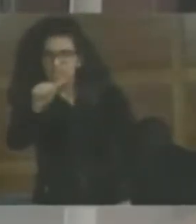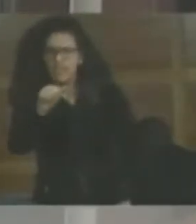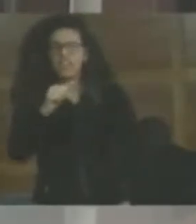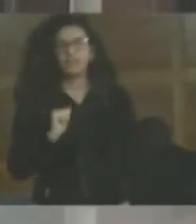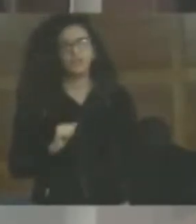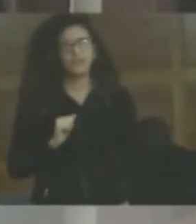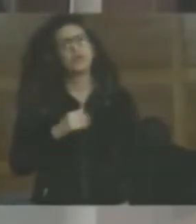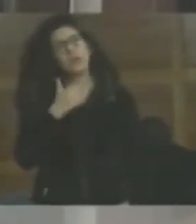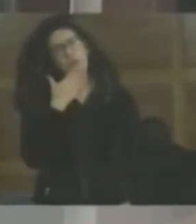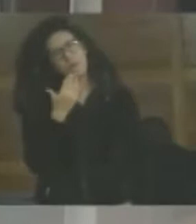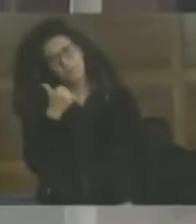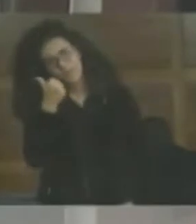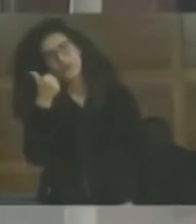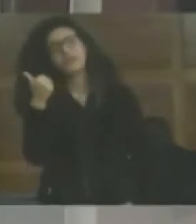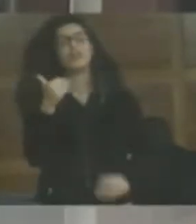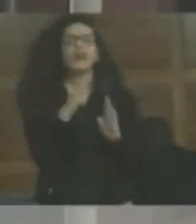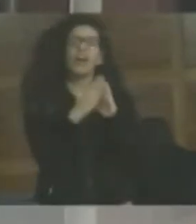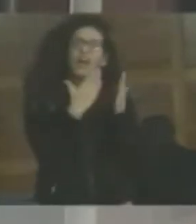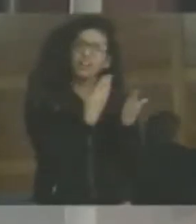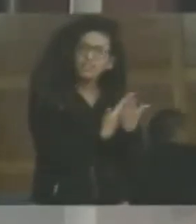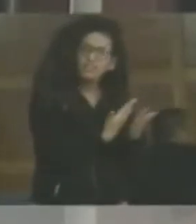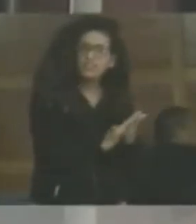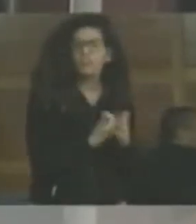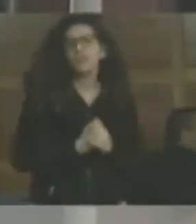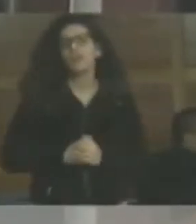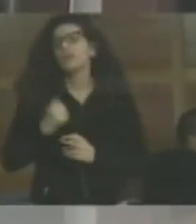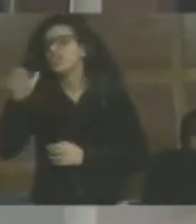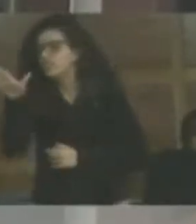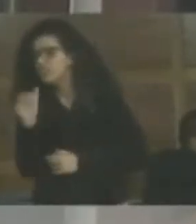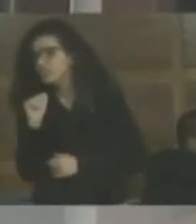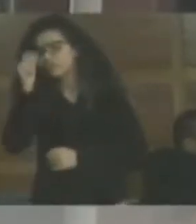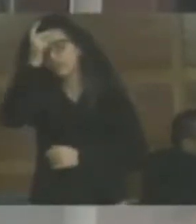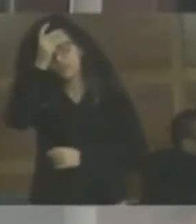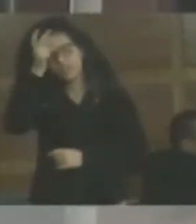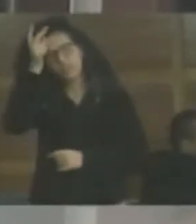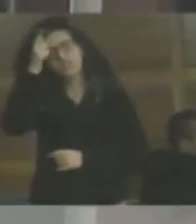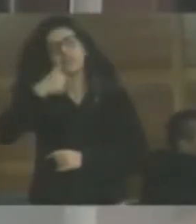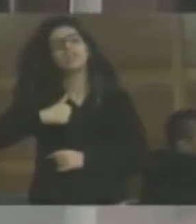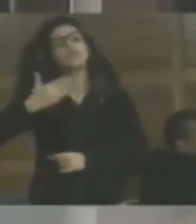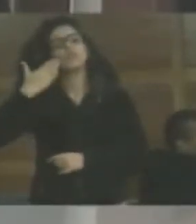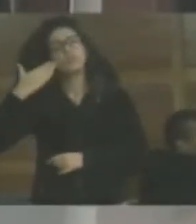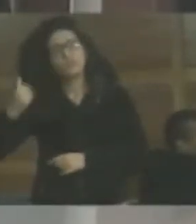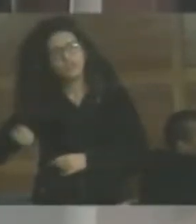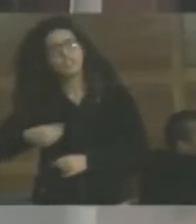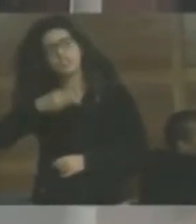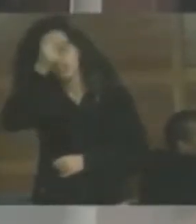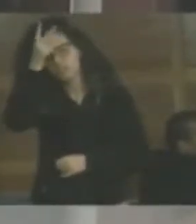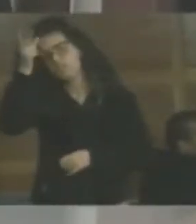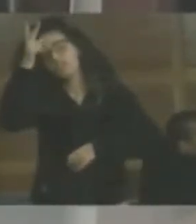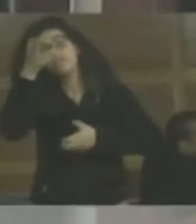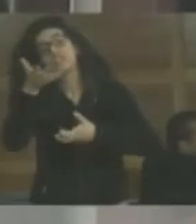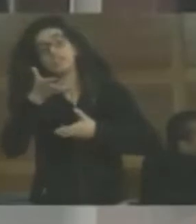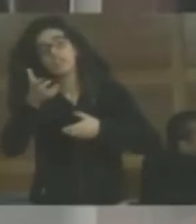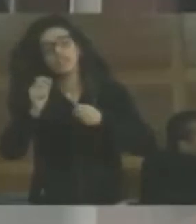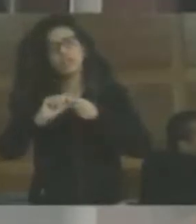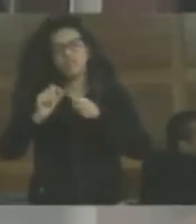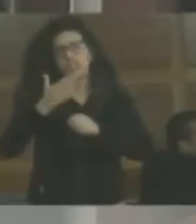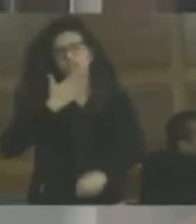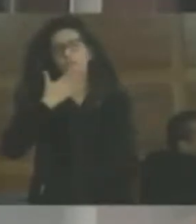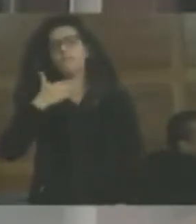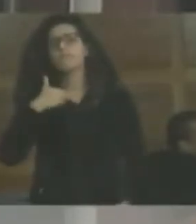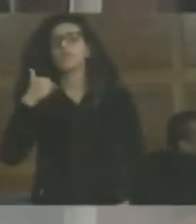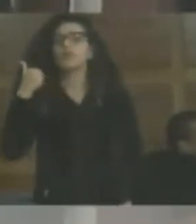uma melhorada naquela escola. Pega o serviço público, eu sei que o nosso prefeito, ele está empenhado, sim, em melhorar as